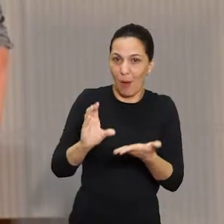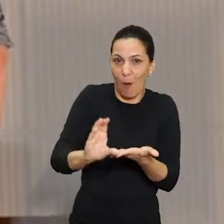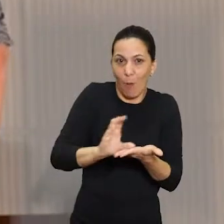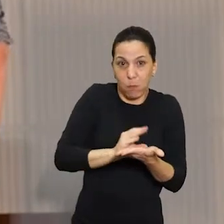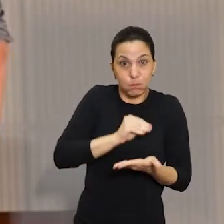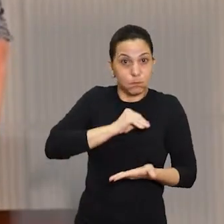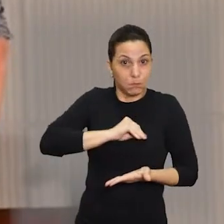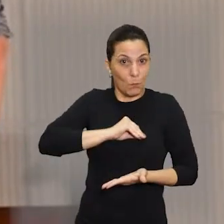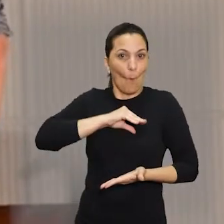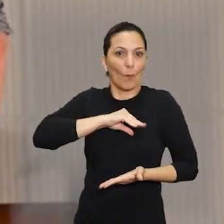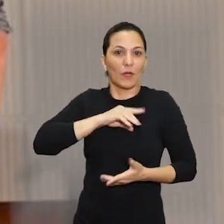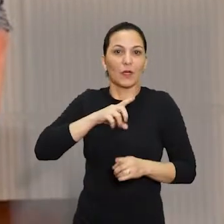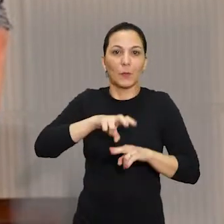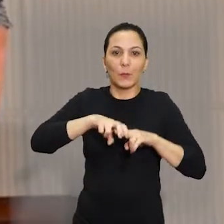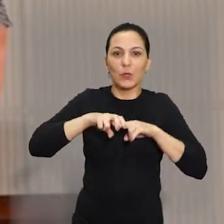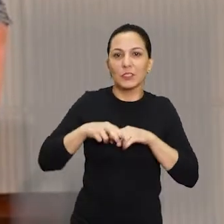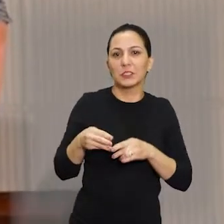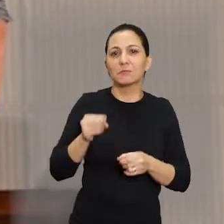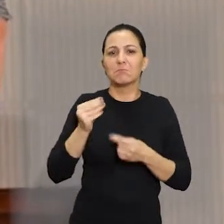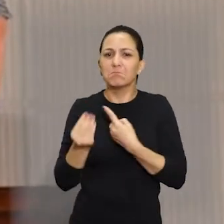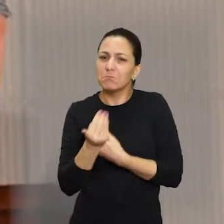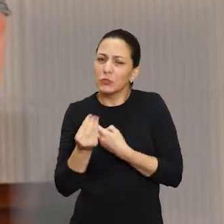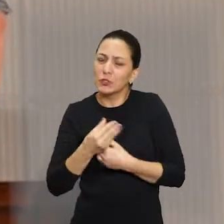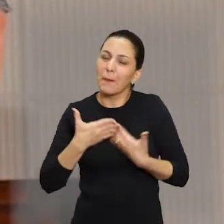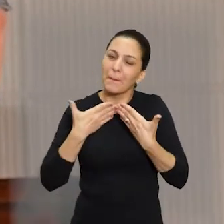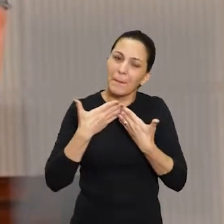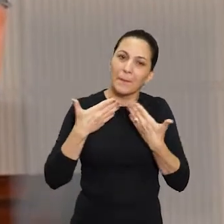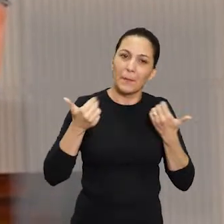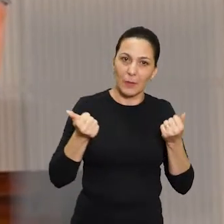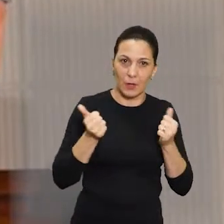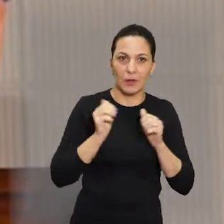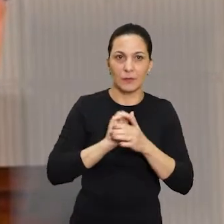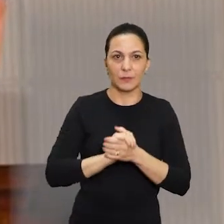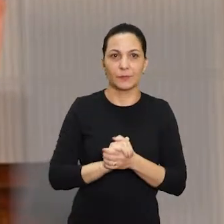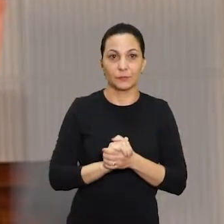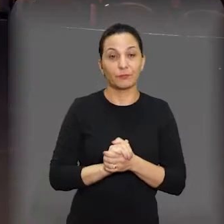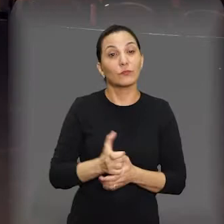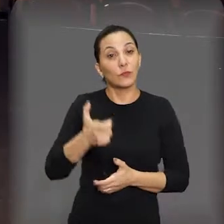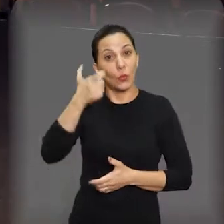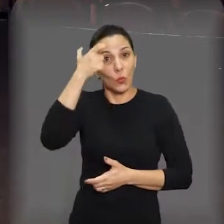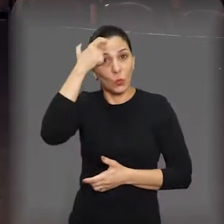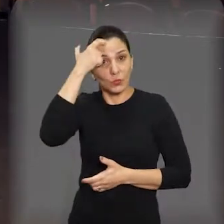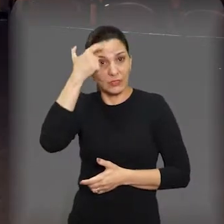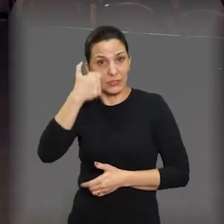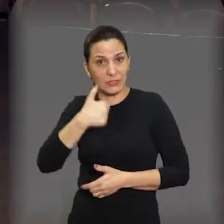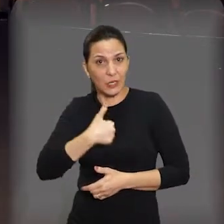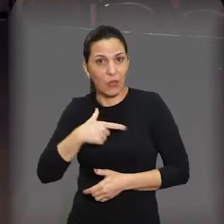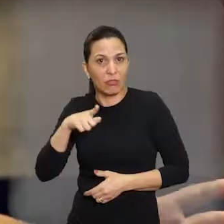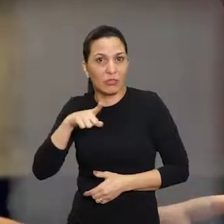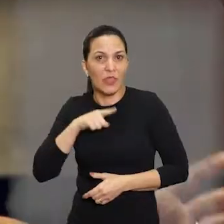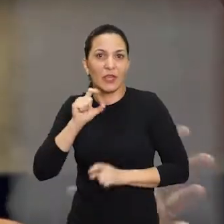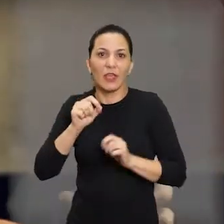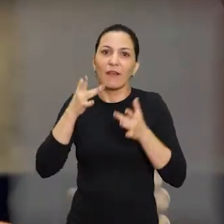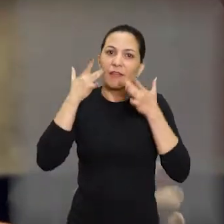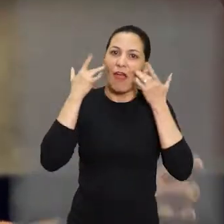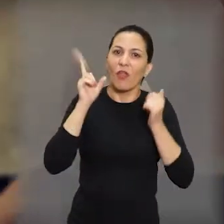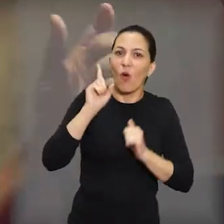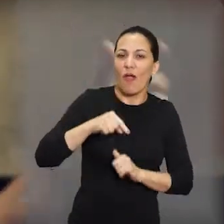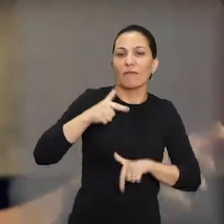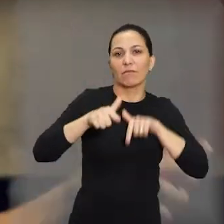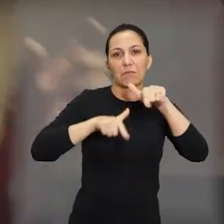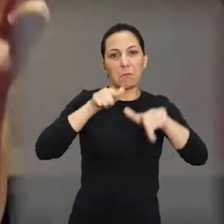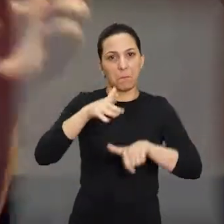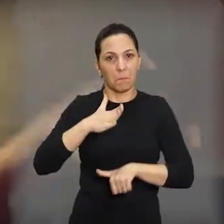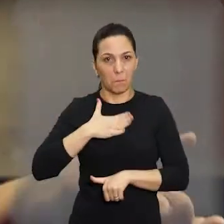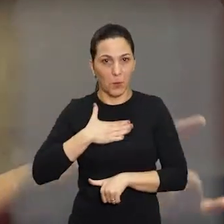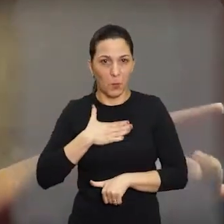que consegue dar uma rentabilidade e que consegue fazer com que eu viva do trabalho artístico. Eu sempre tive essa consciência que eu